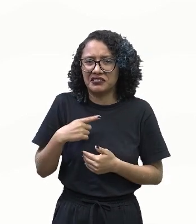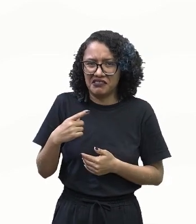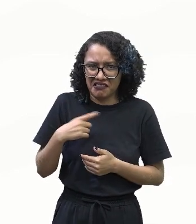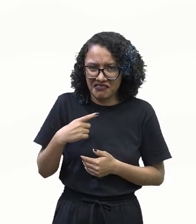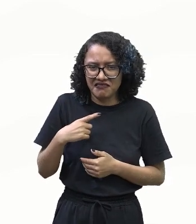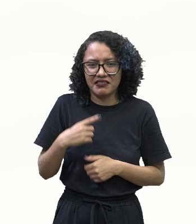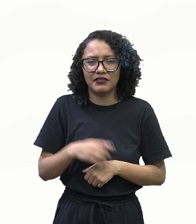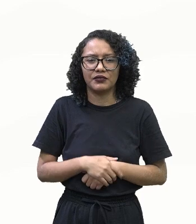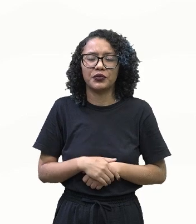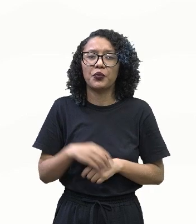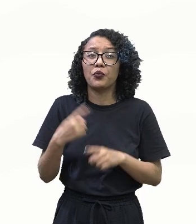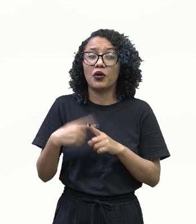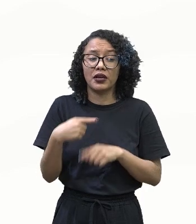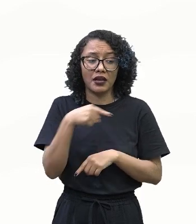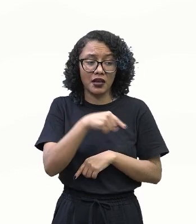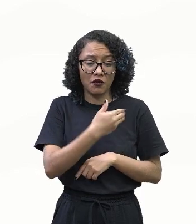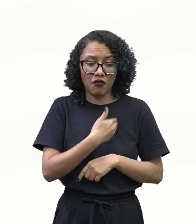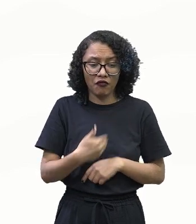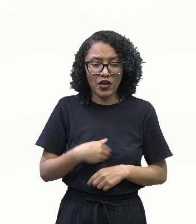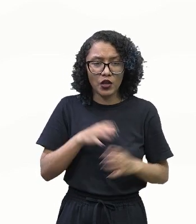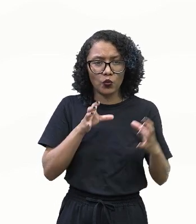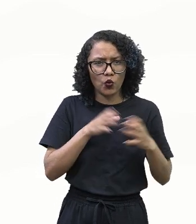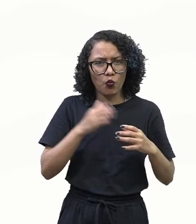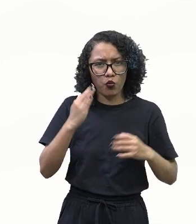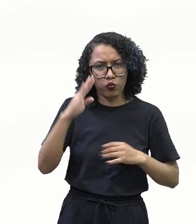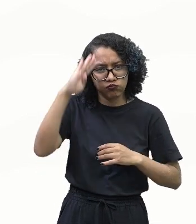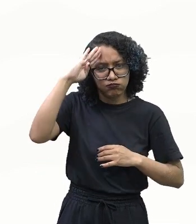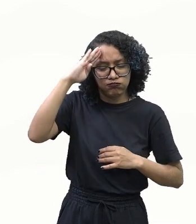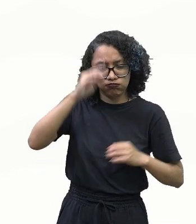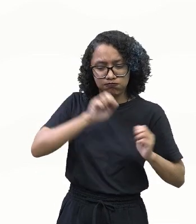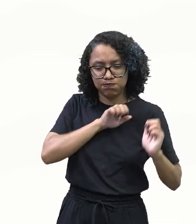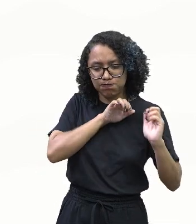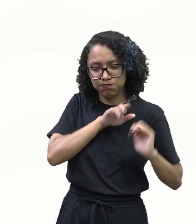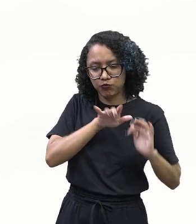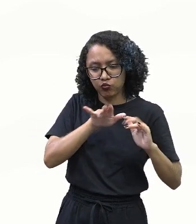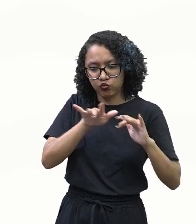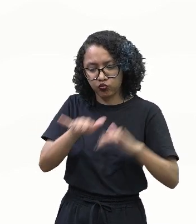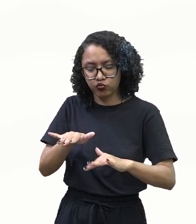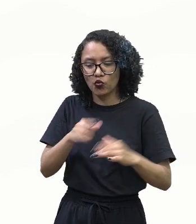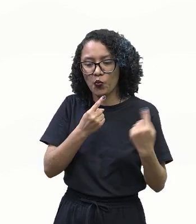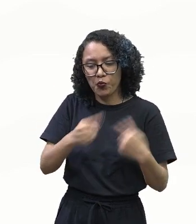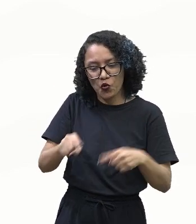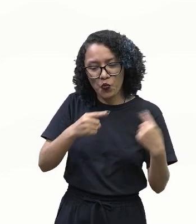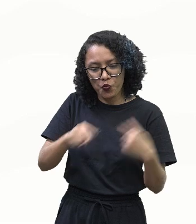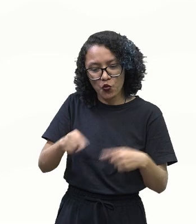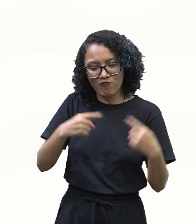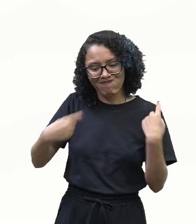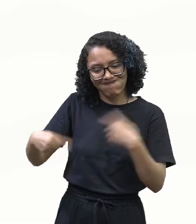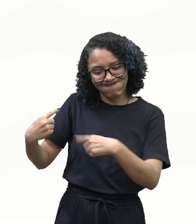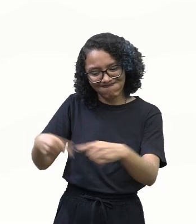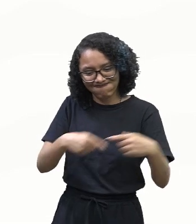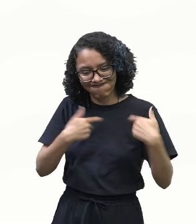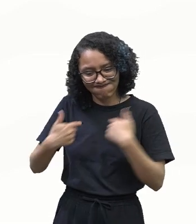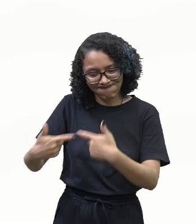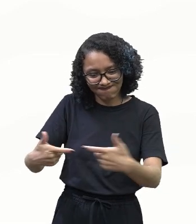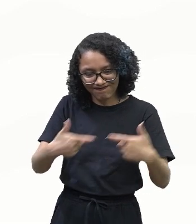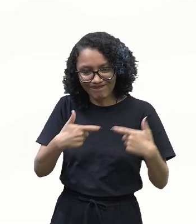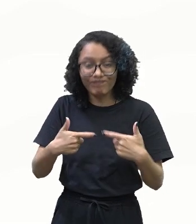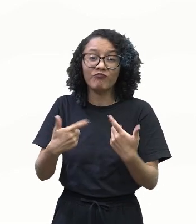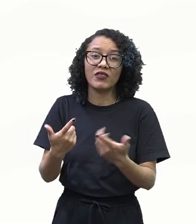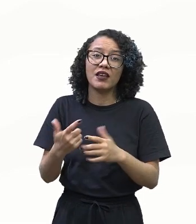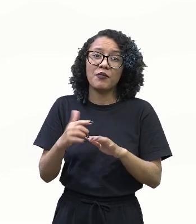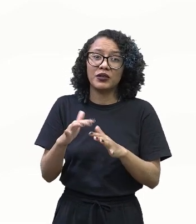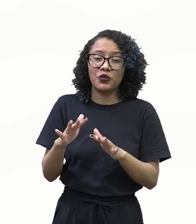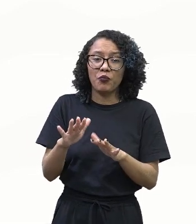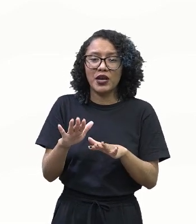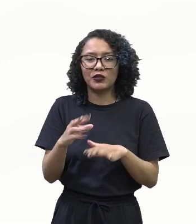mandar soldados, vai mandar tropas para repelir esse movimento, que resultou na morte de cerca de